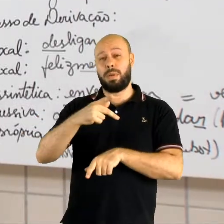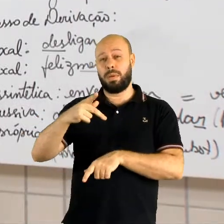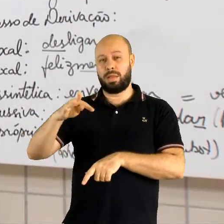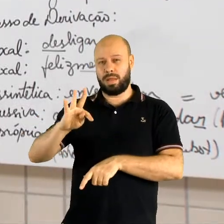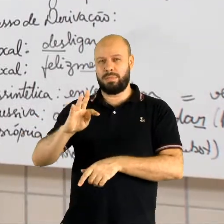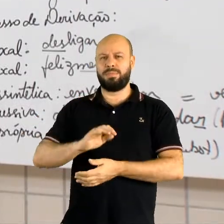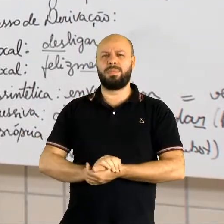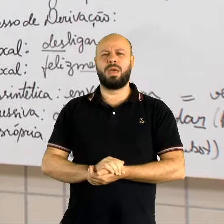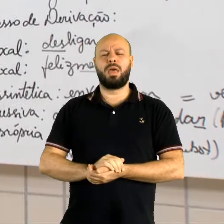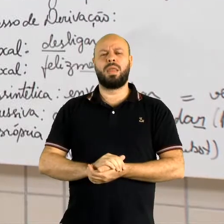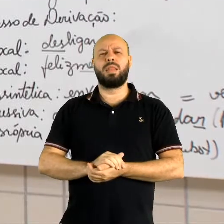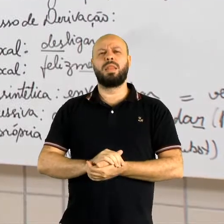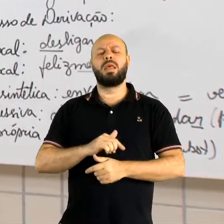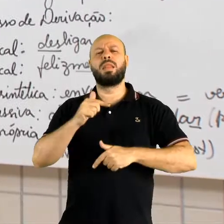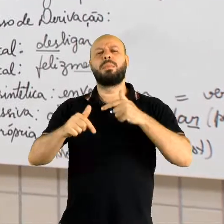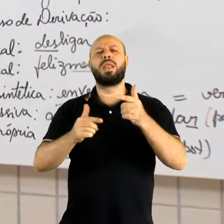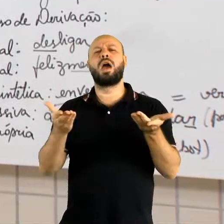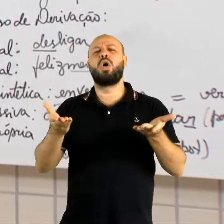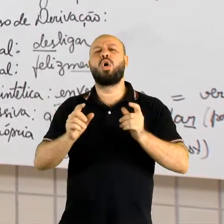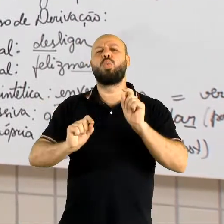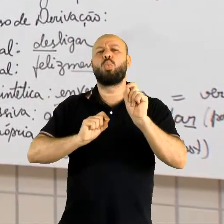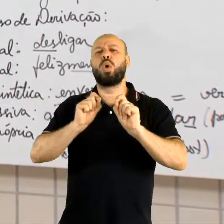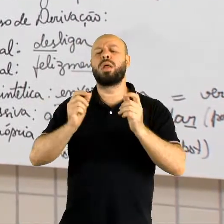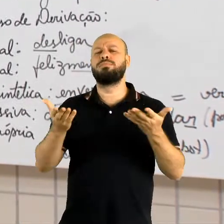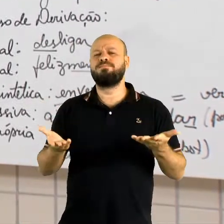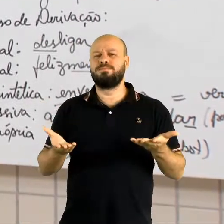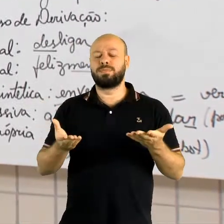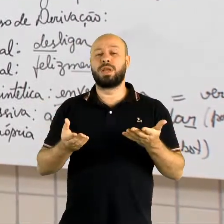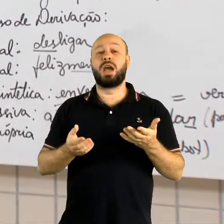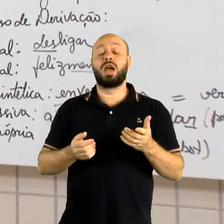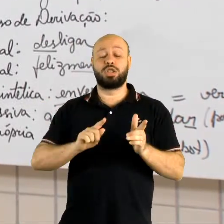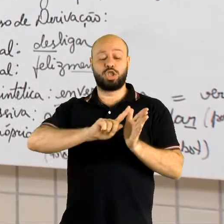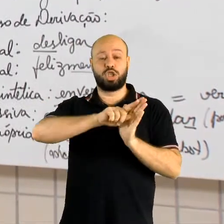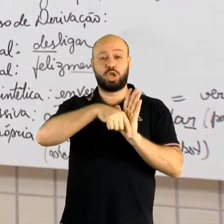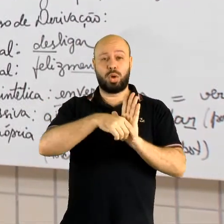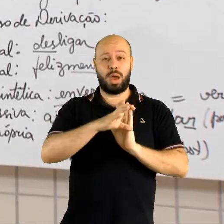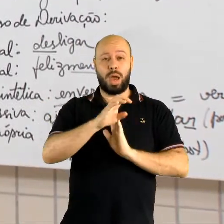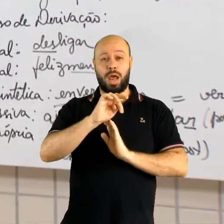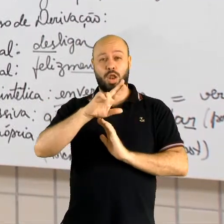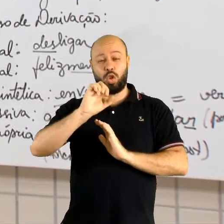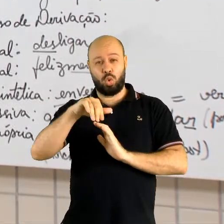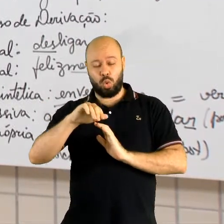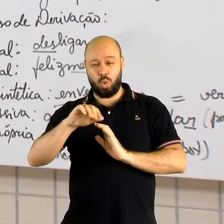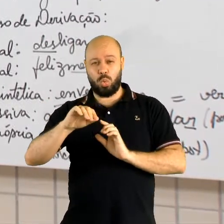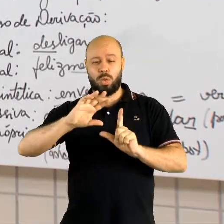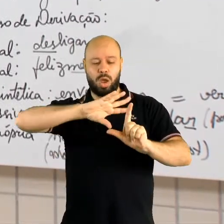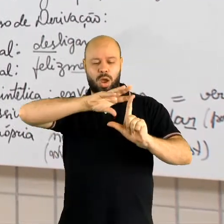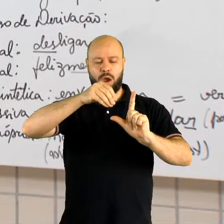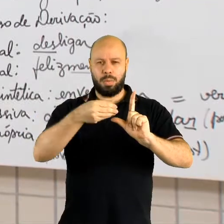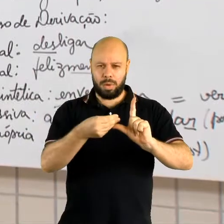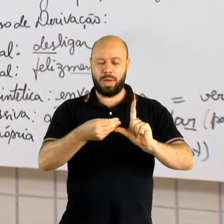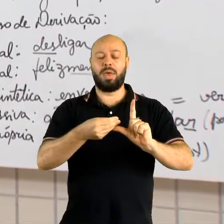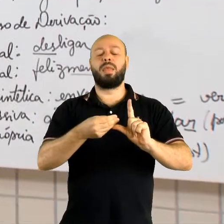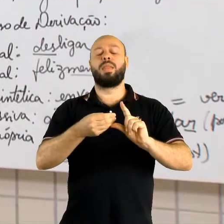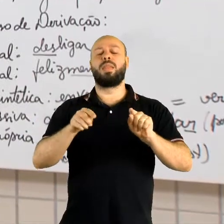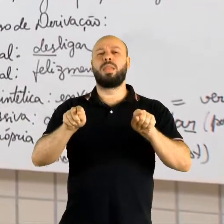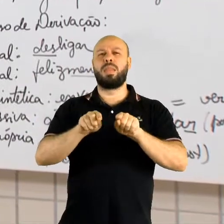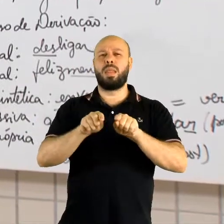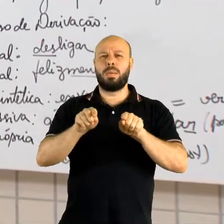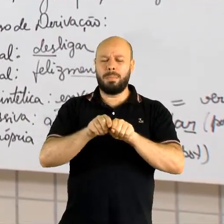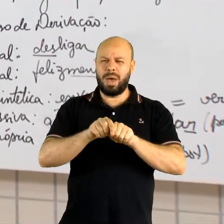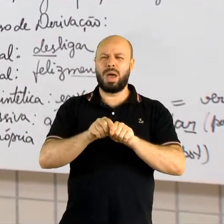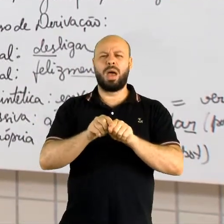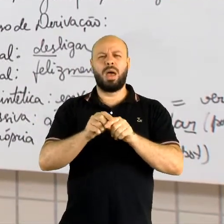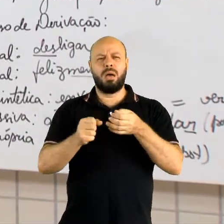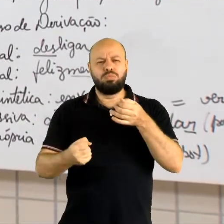vamos trabalhar nesta teleaula de hoje? Nós vamos trabalhar o gênero cartoon e estrutura e formação das palavras. Mas